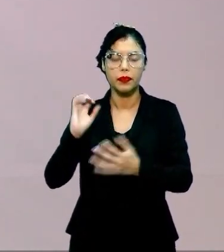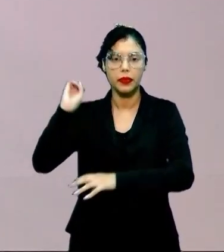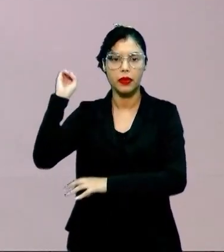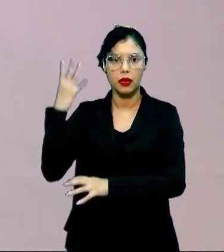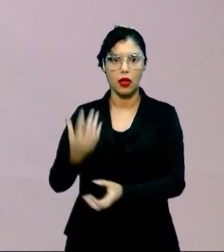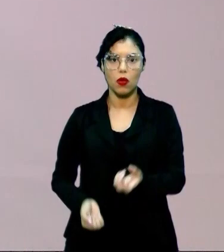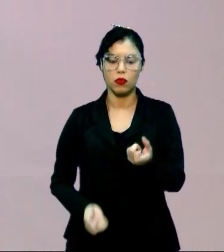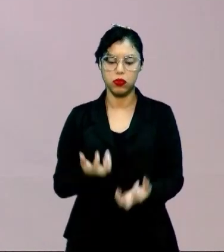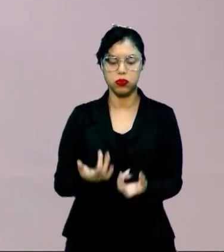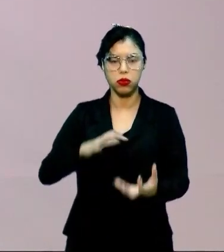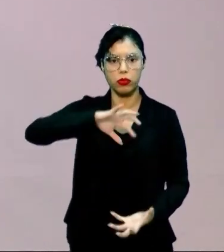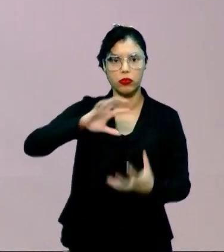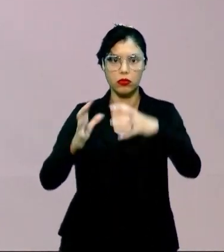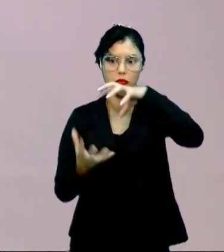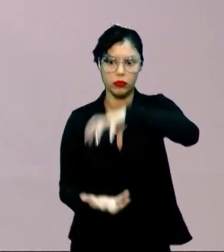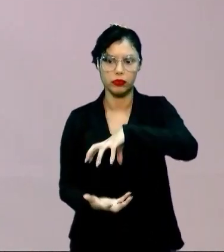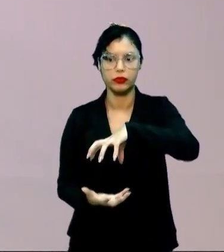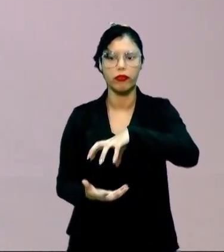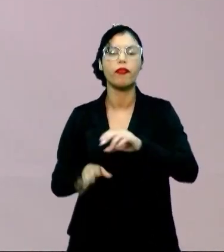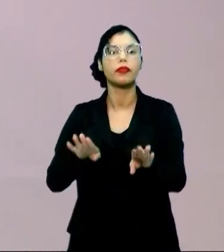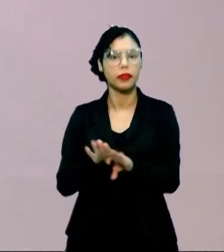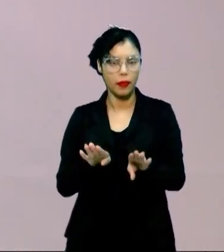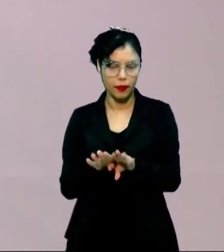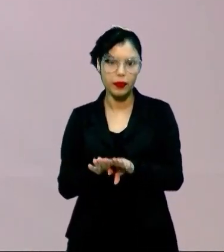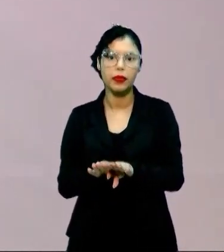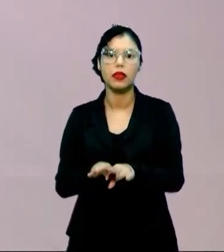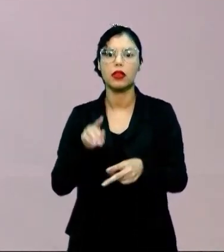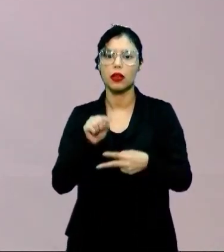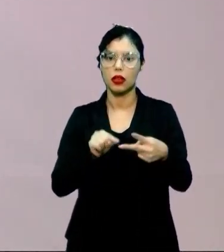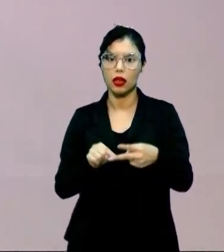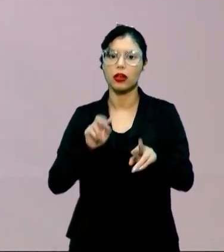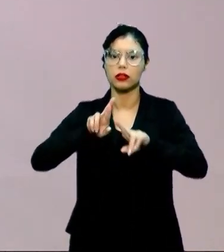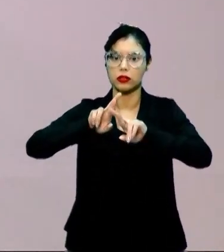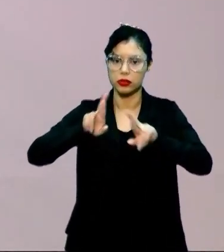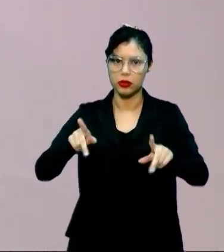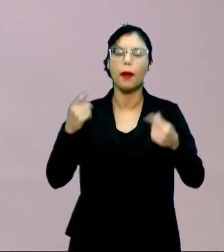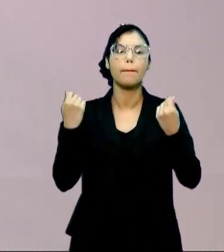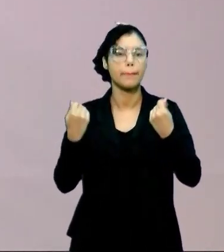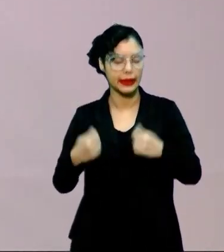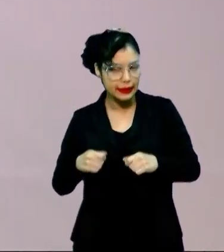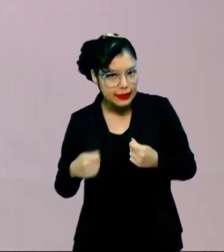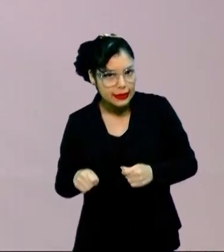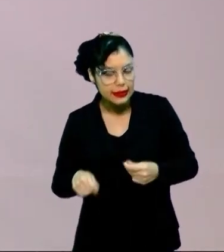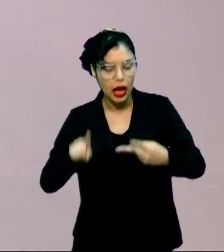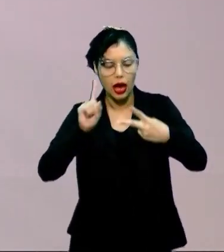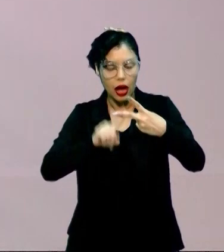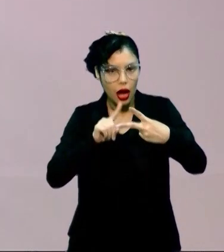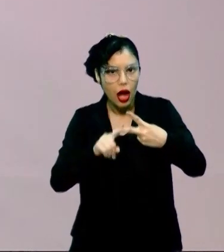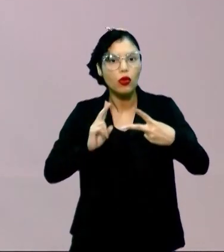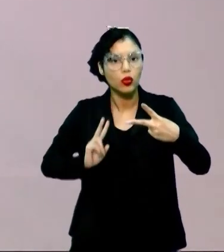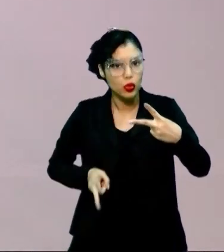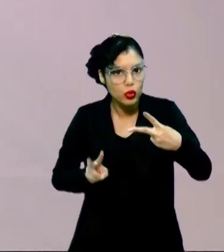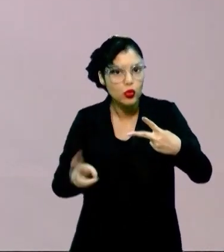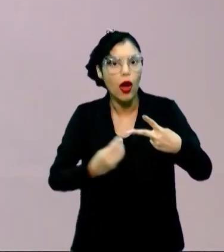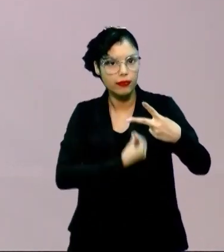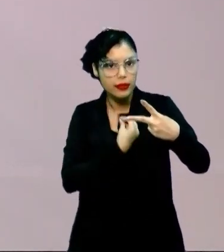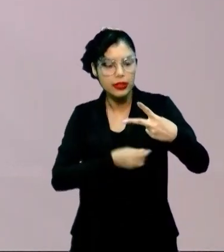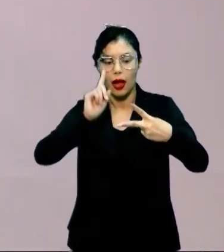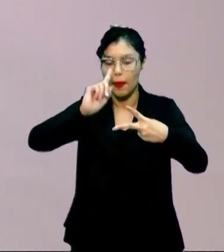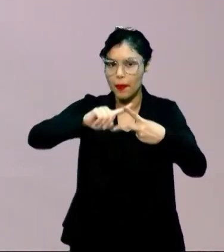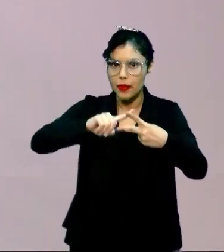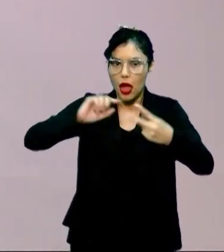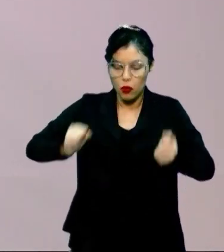aquecimento global. Mas isso também é o efeito estufa. Efeito estufa é necessário, mantém a vida. Aquecimento global é